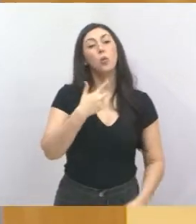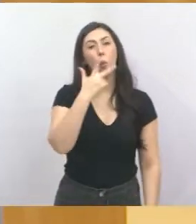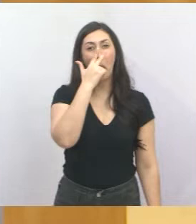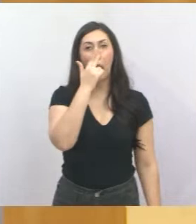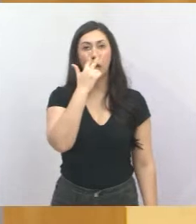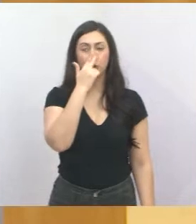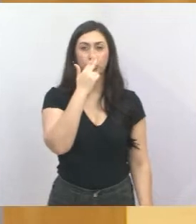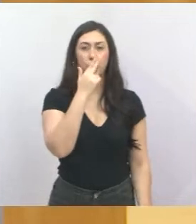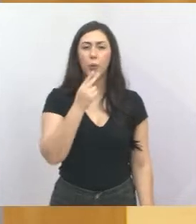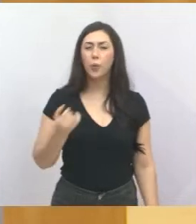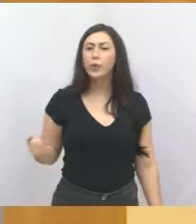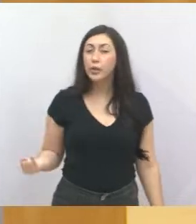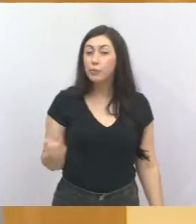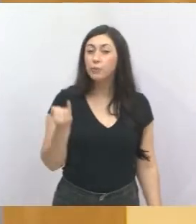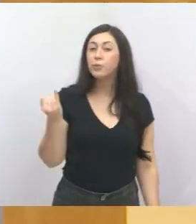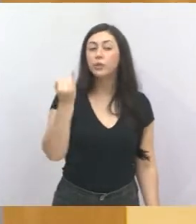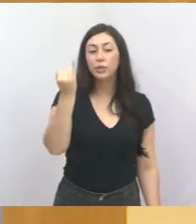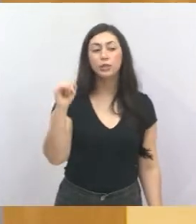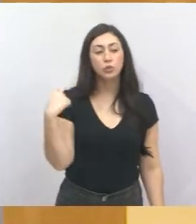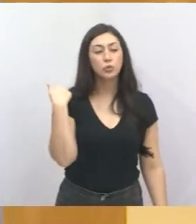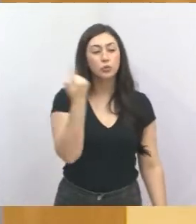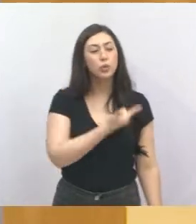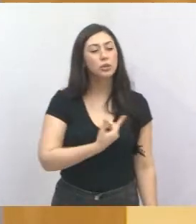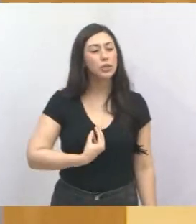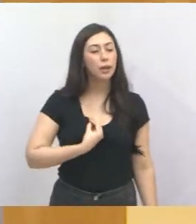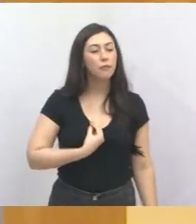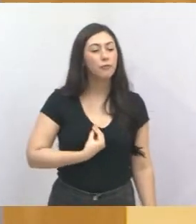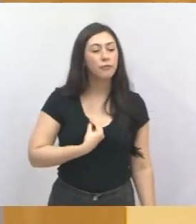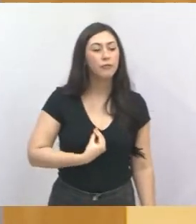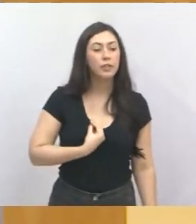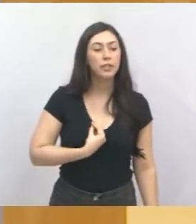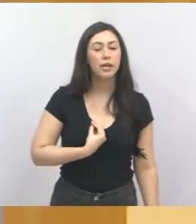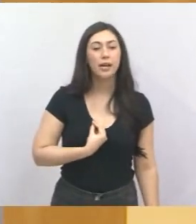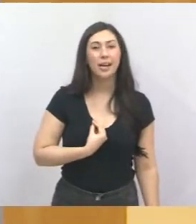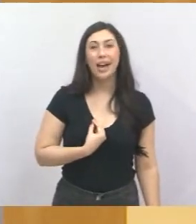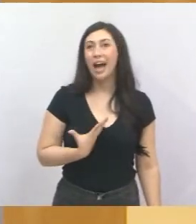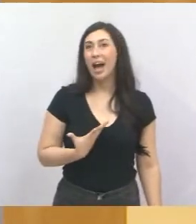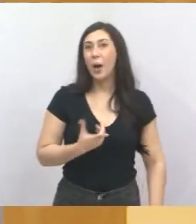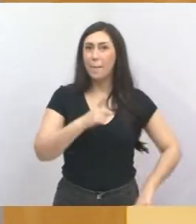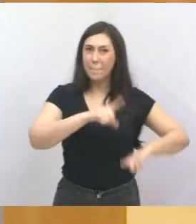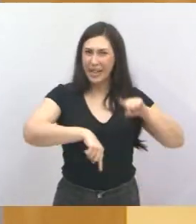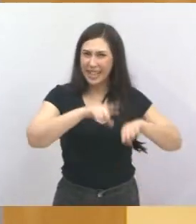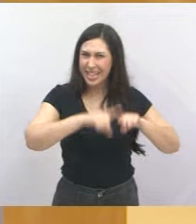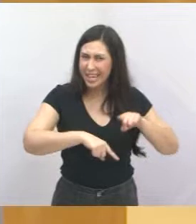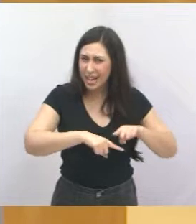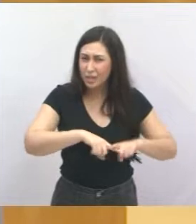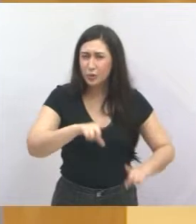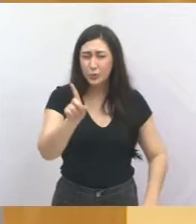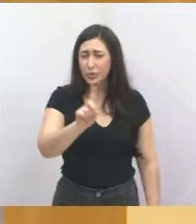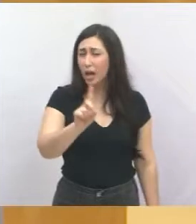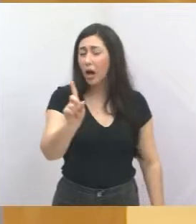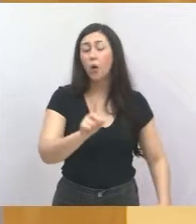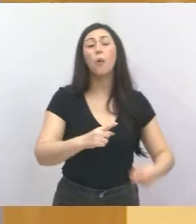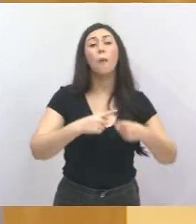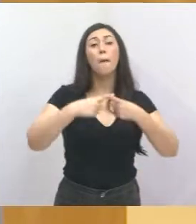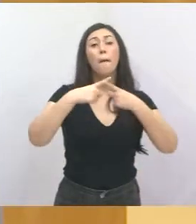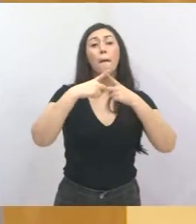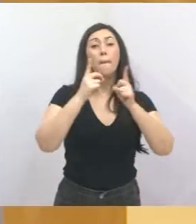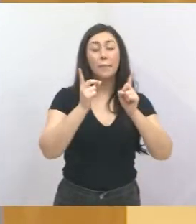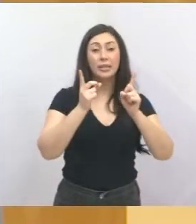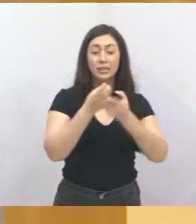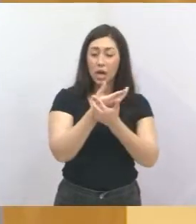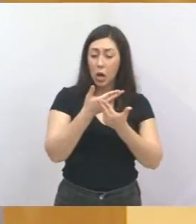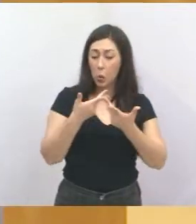que vale no ser humano, o que vale nas pessoas, não é o que ostentamos por fora, mas é realmente